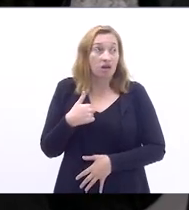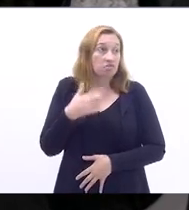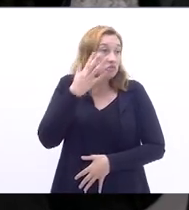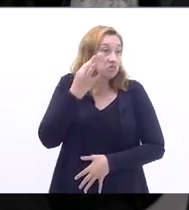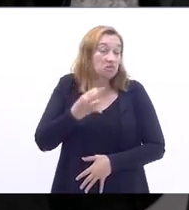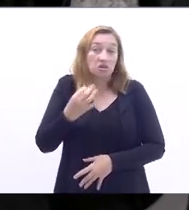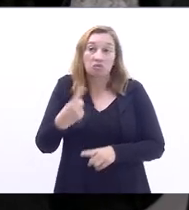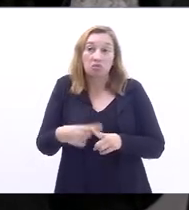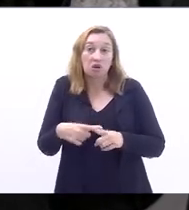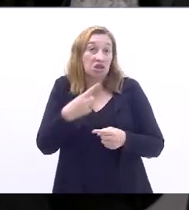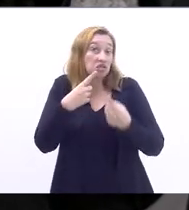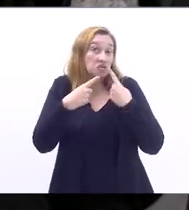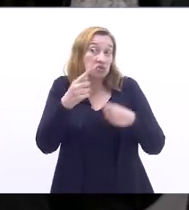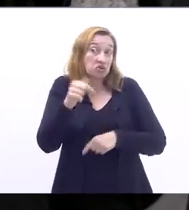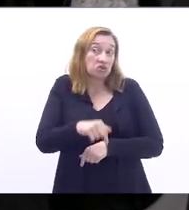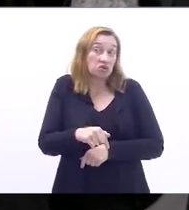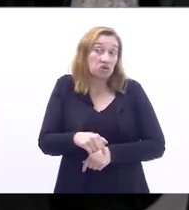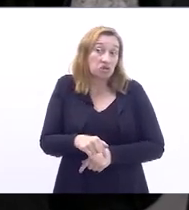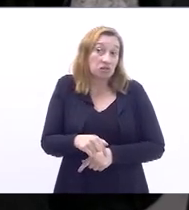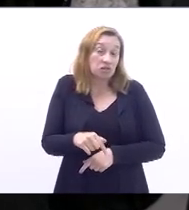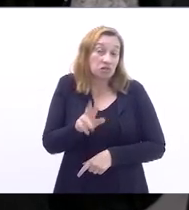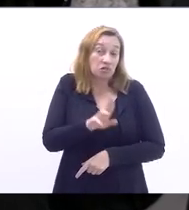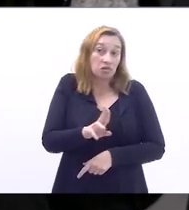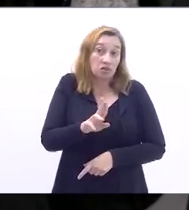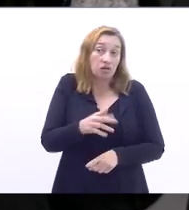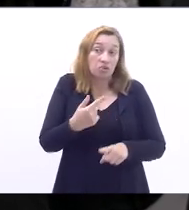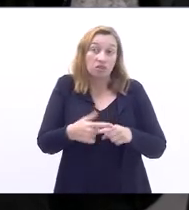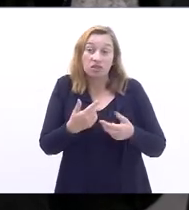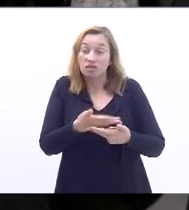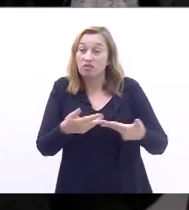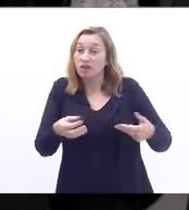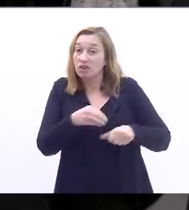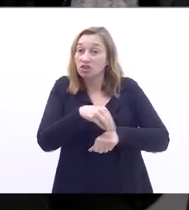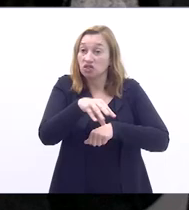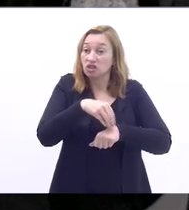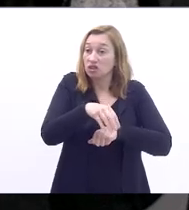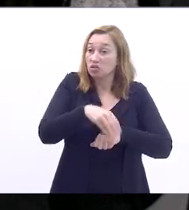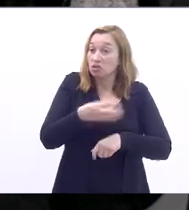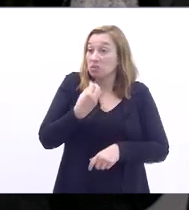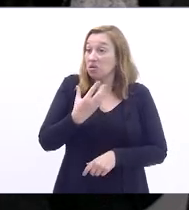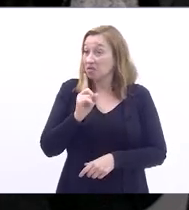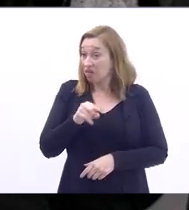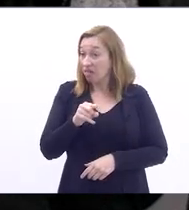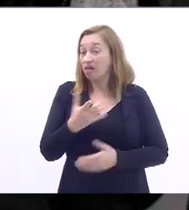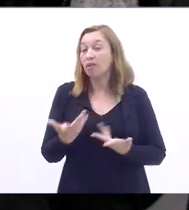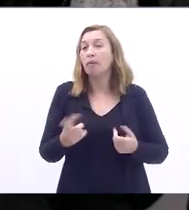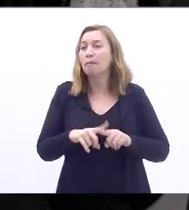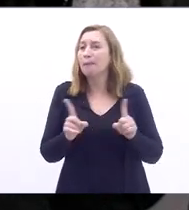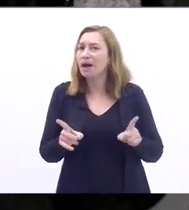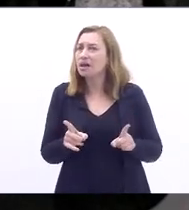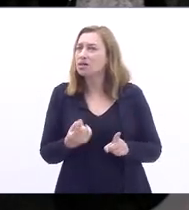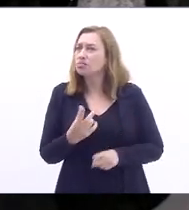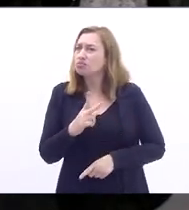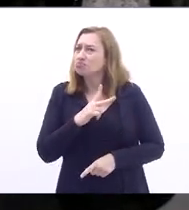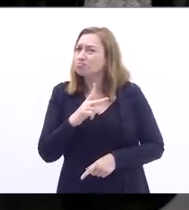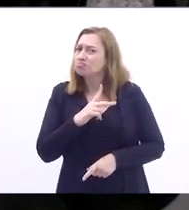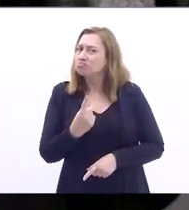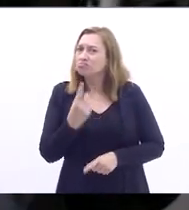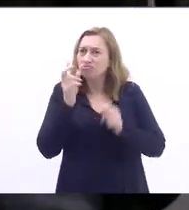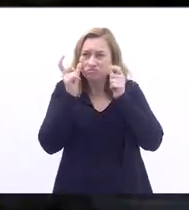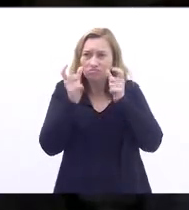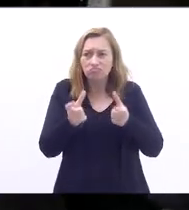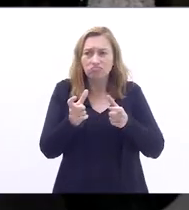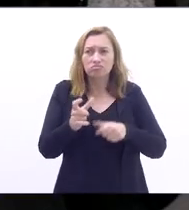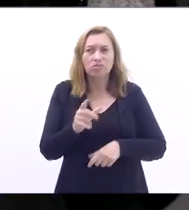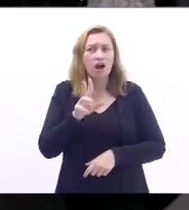não sei porque que a gente tá discutindo aqui a questão da UFPE porque são tantos indicadores positivos né mais um particularmente me